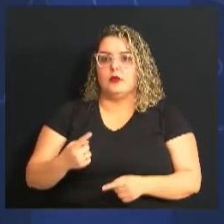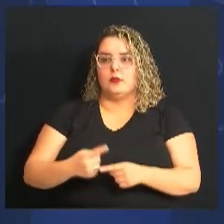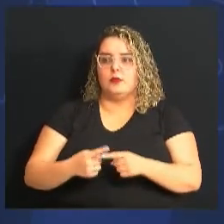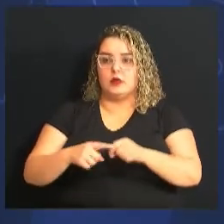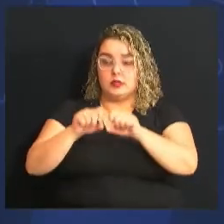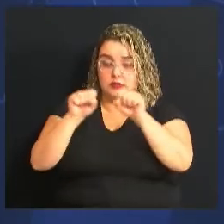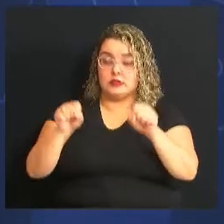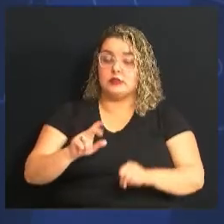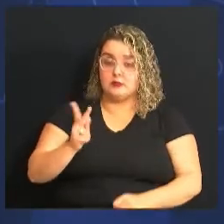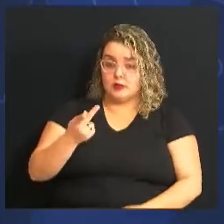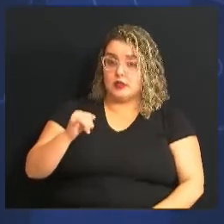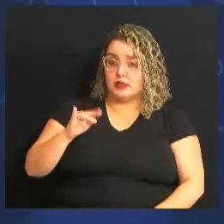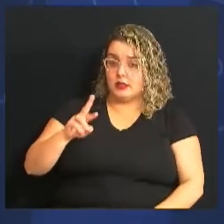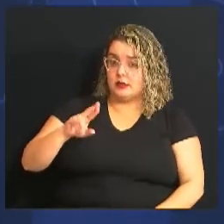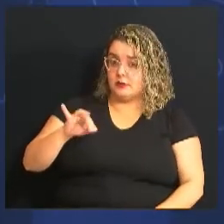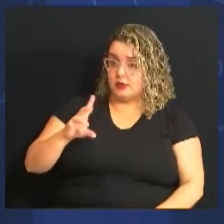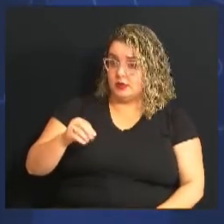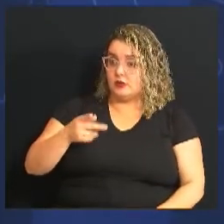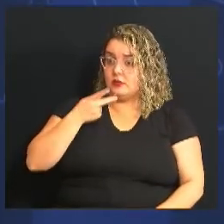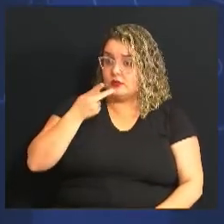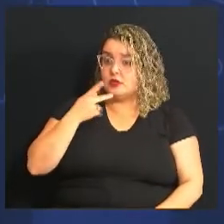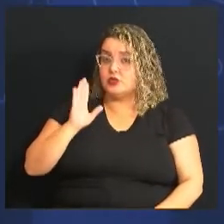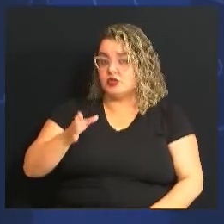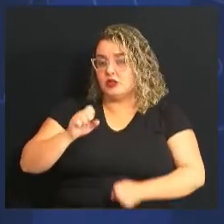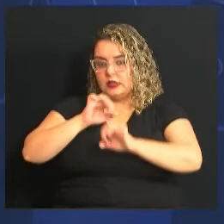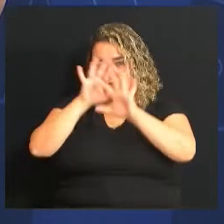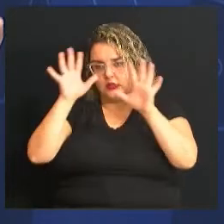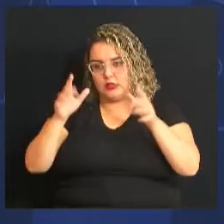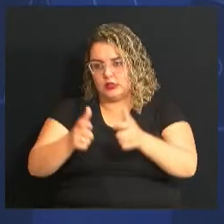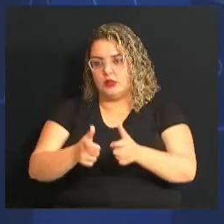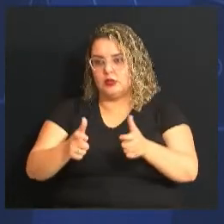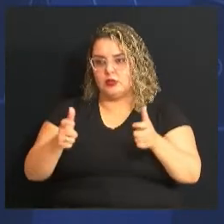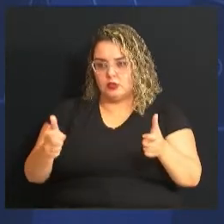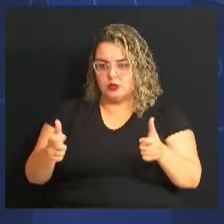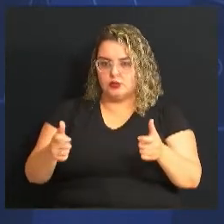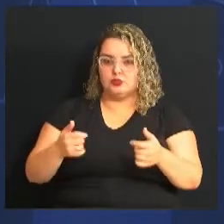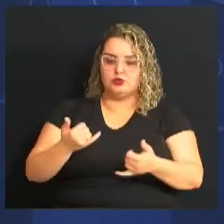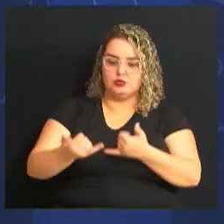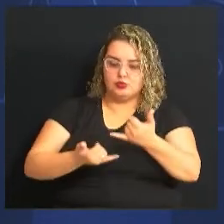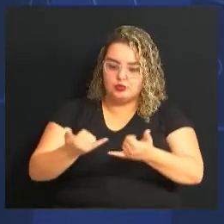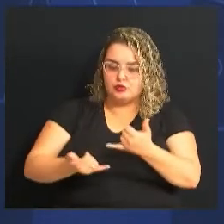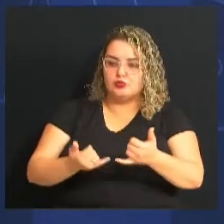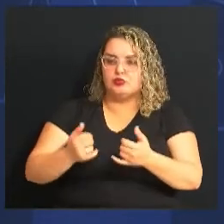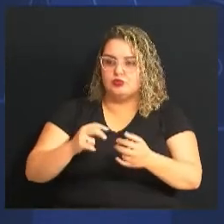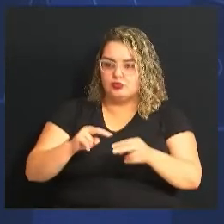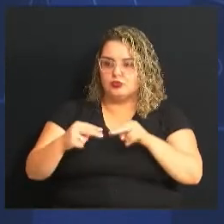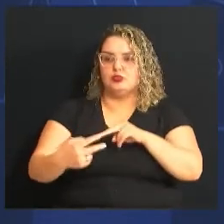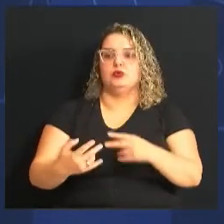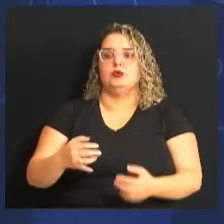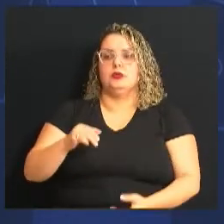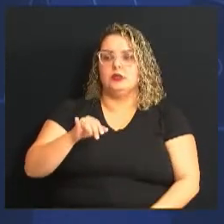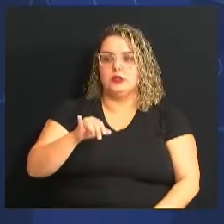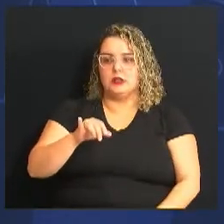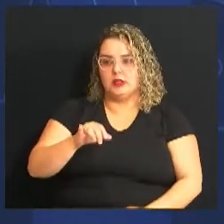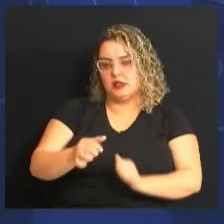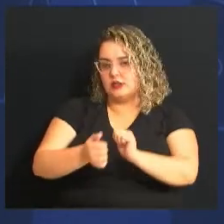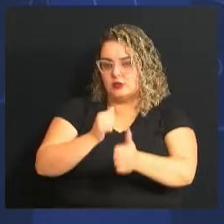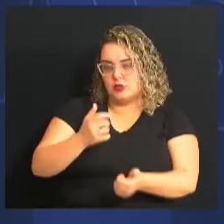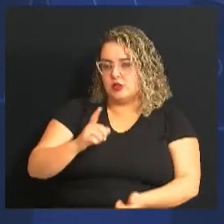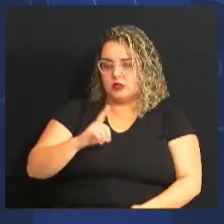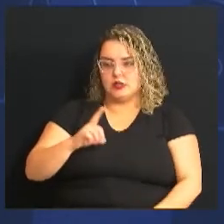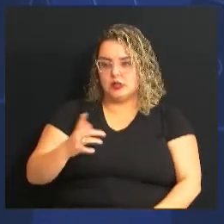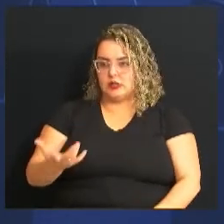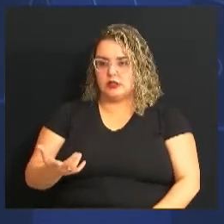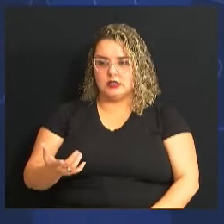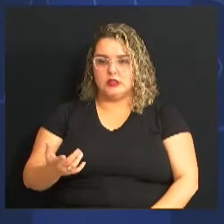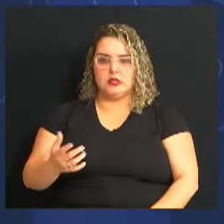nós estamos citando. Eu acho que já está claro o crescimento dos jogos eletrônicos, né, os esportes, que hoje contam com transmissões de